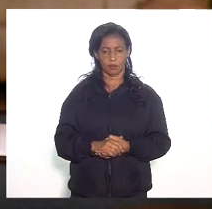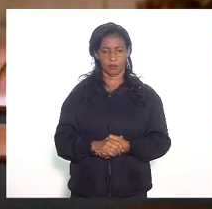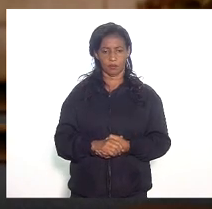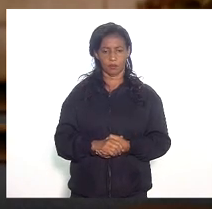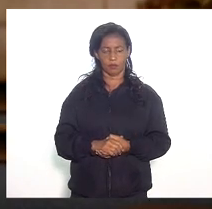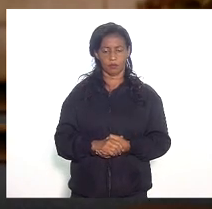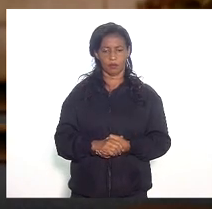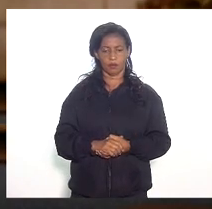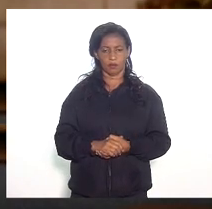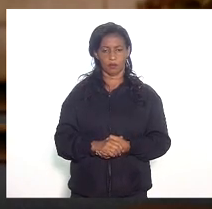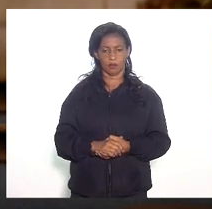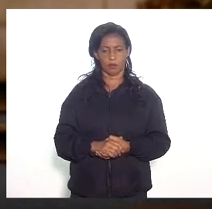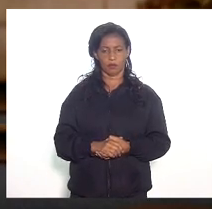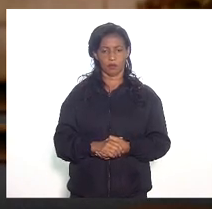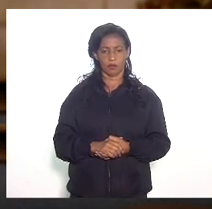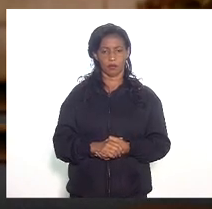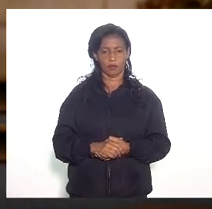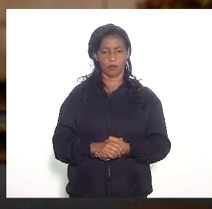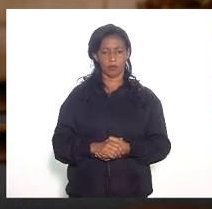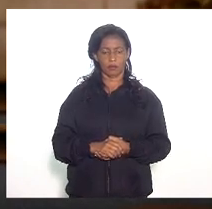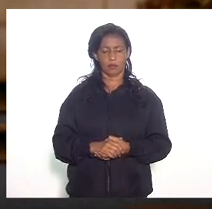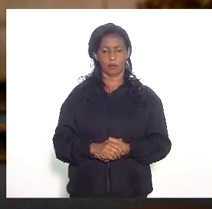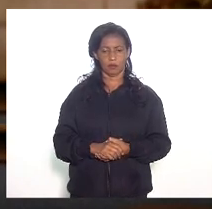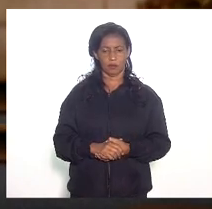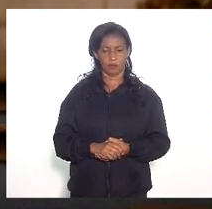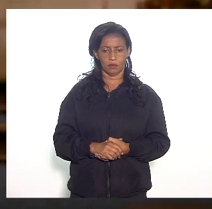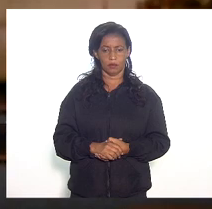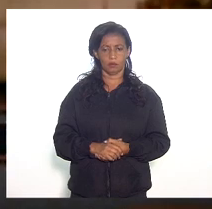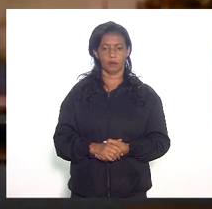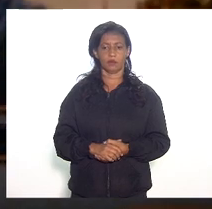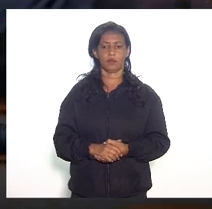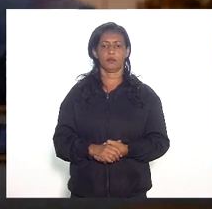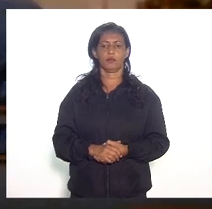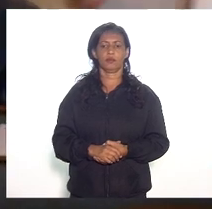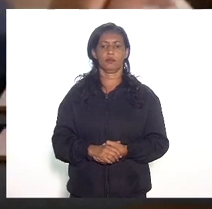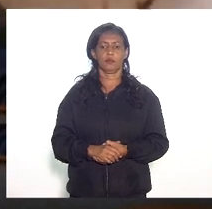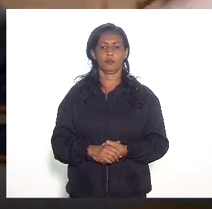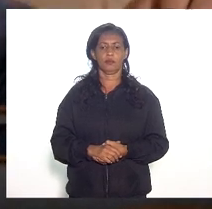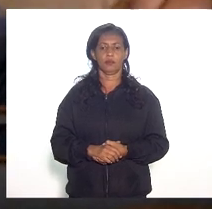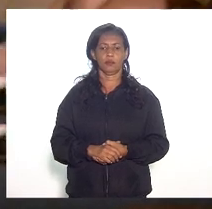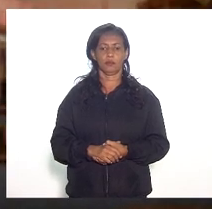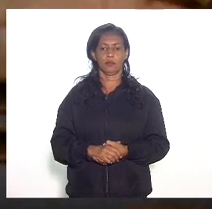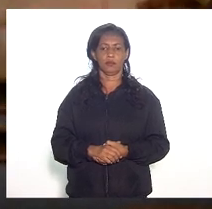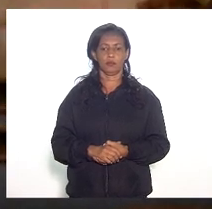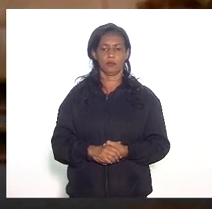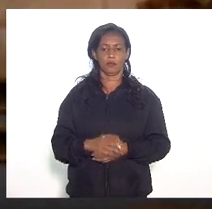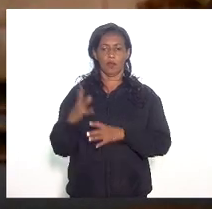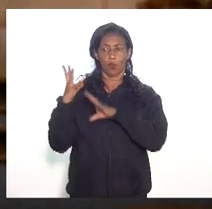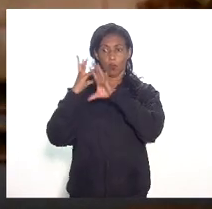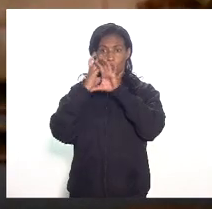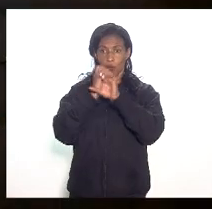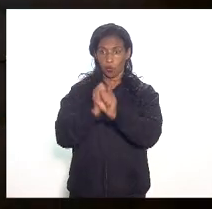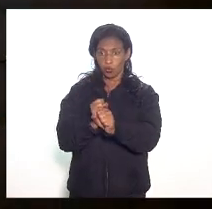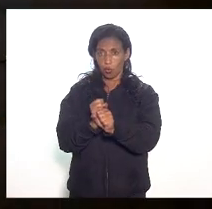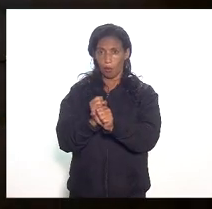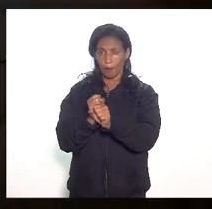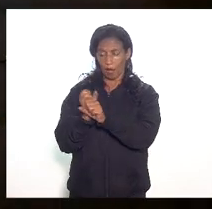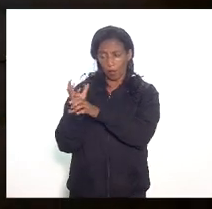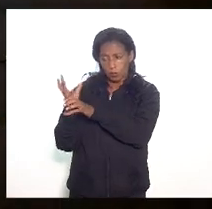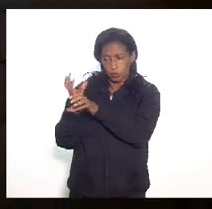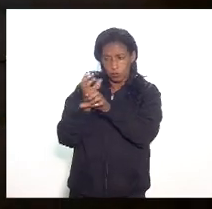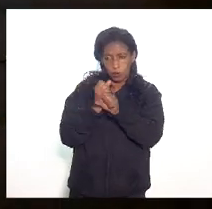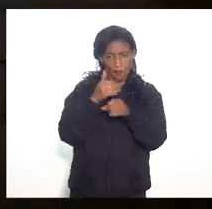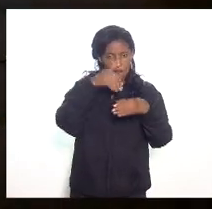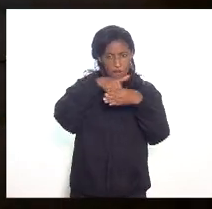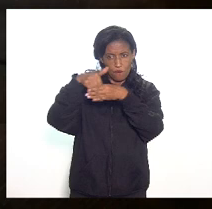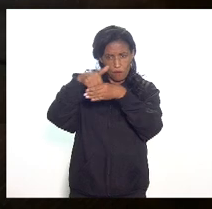já já já já porque aqui vou começar a contabilidade aqui porque eu quem fiz toda toda